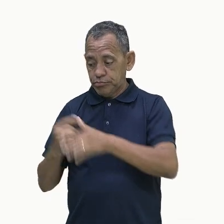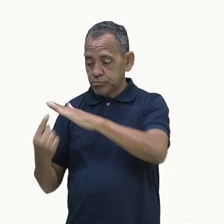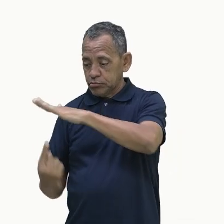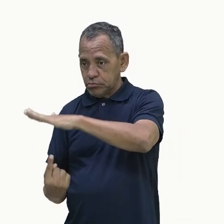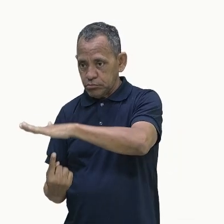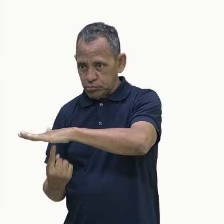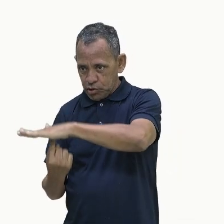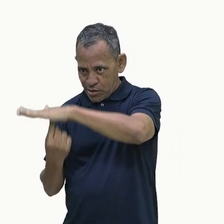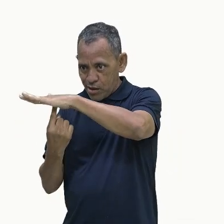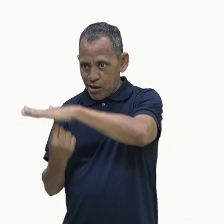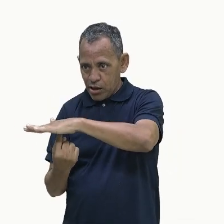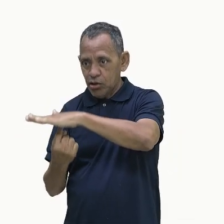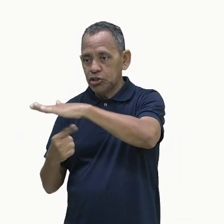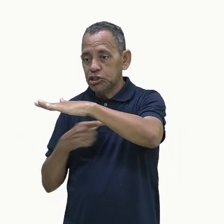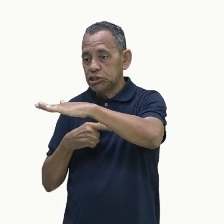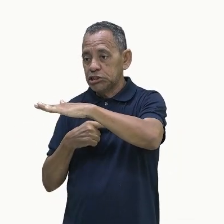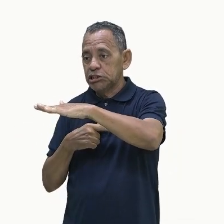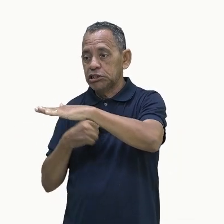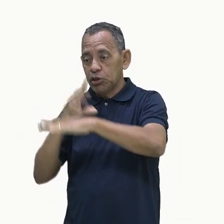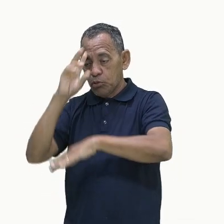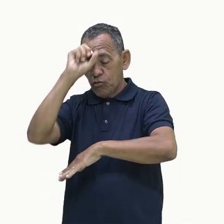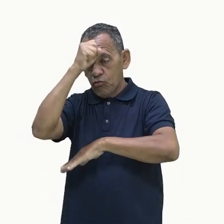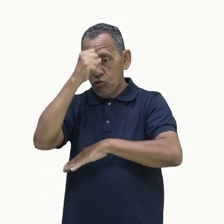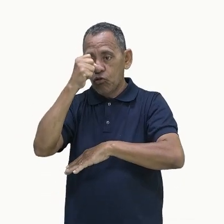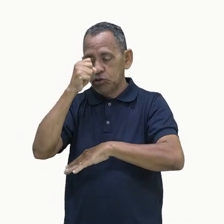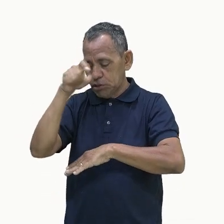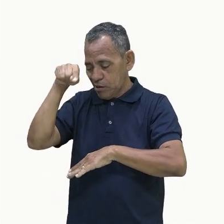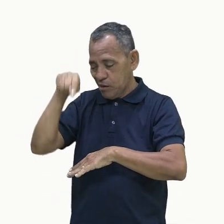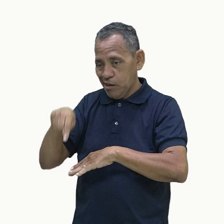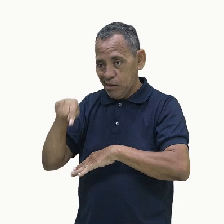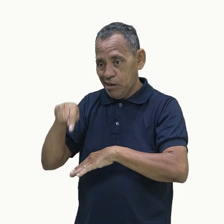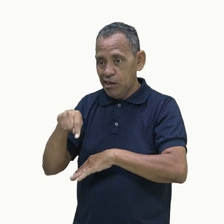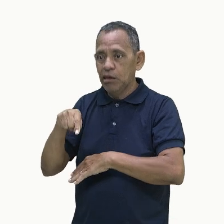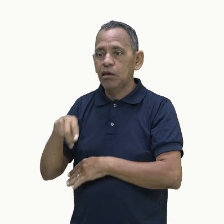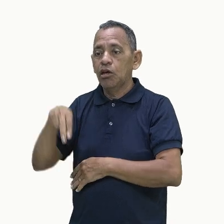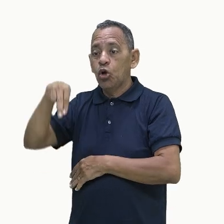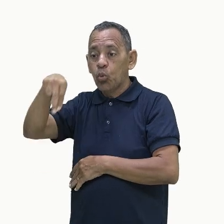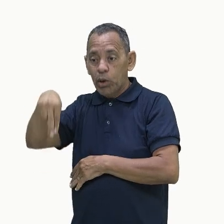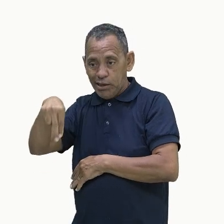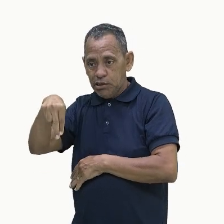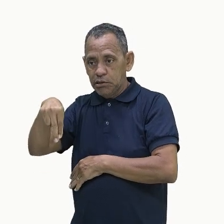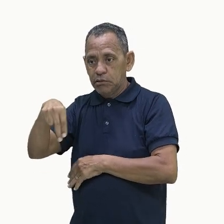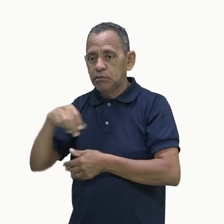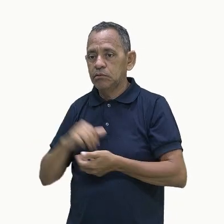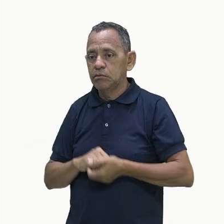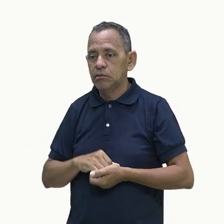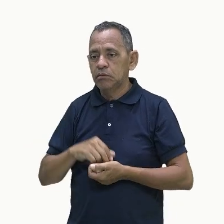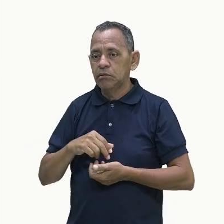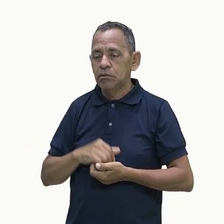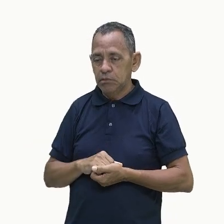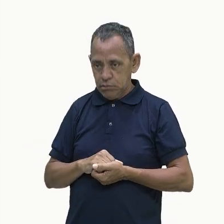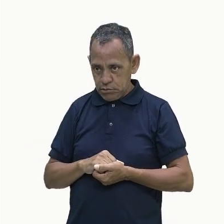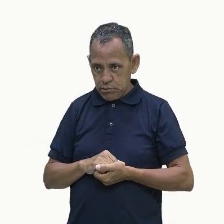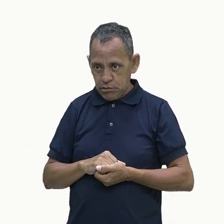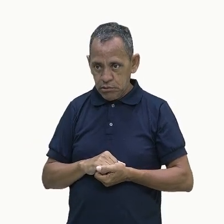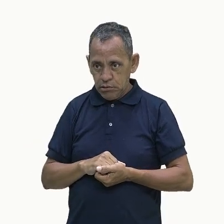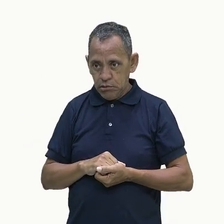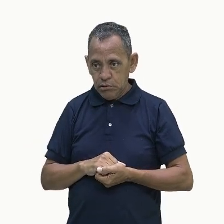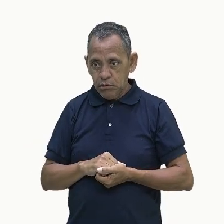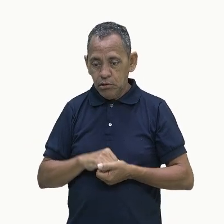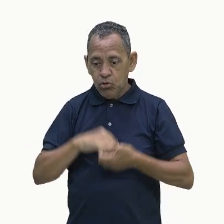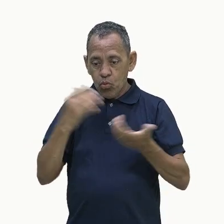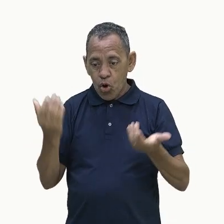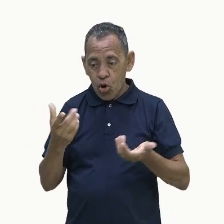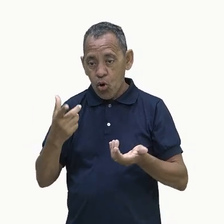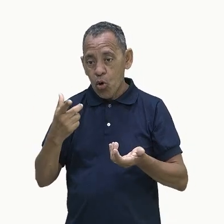N sobre o êmbolo maior. E a pergunta que eu trago para vocês é: qual deve ser